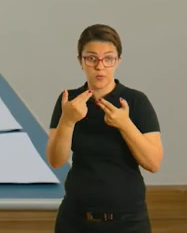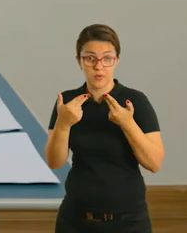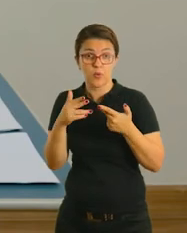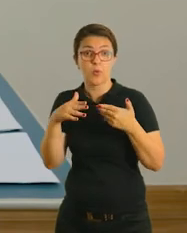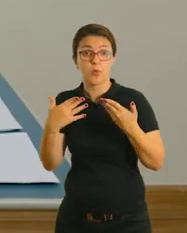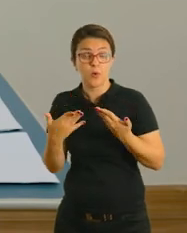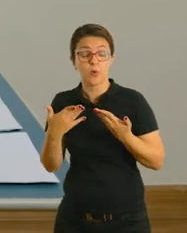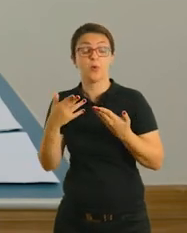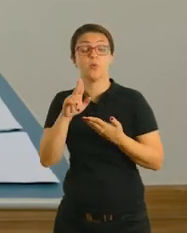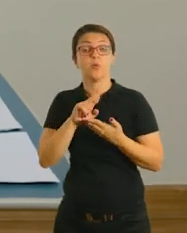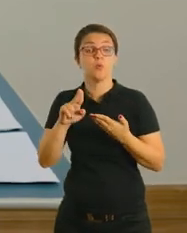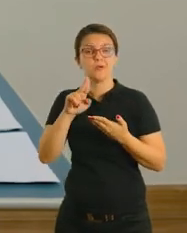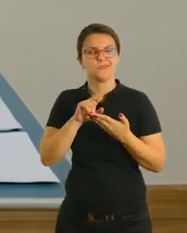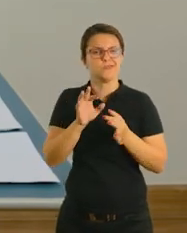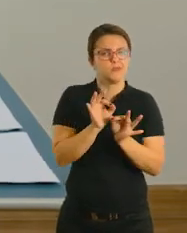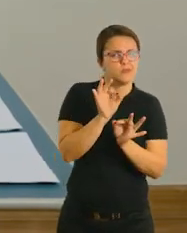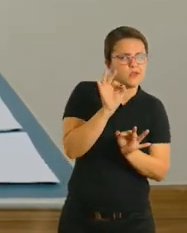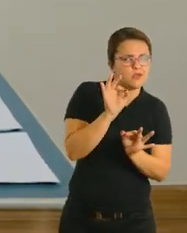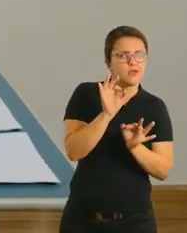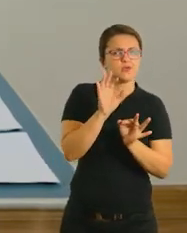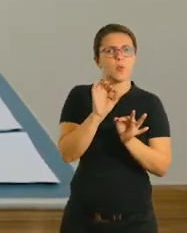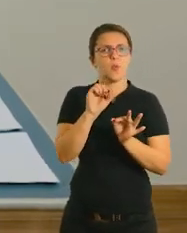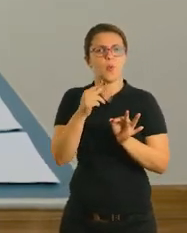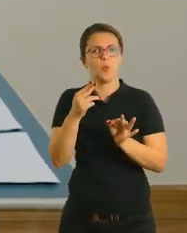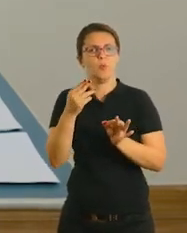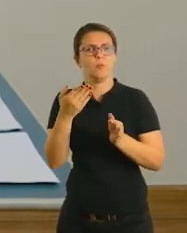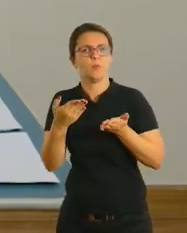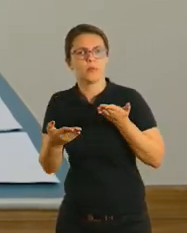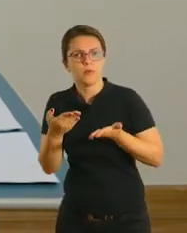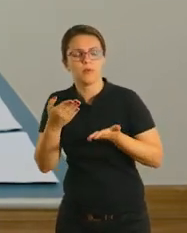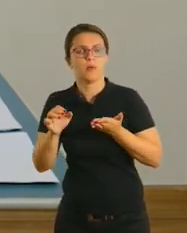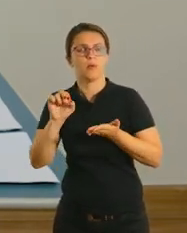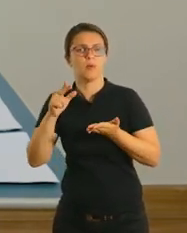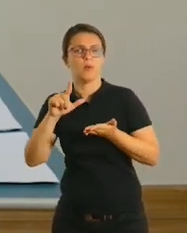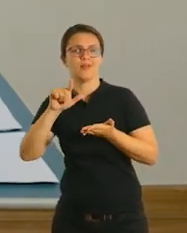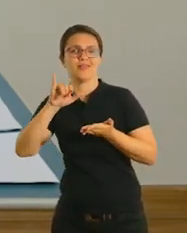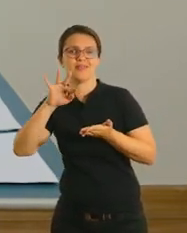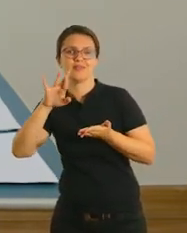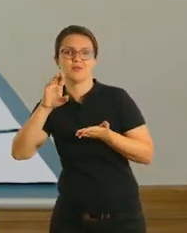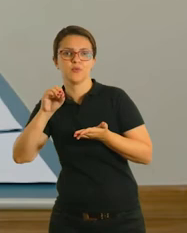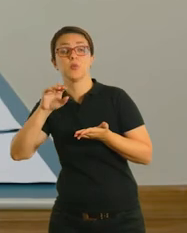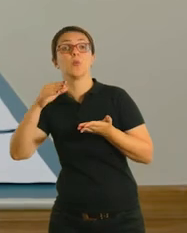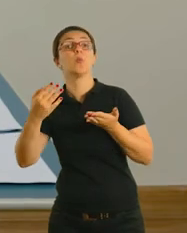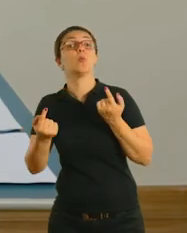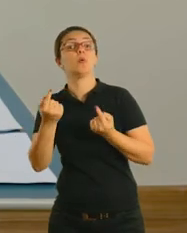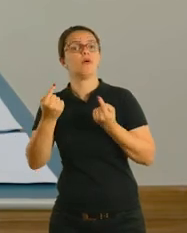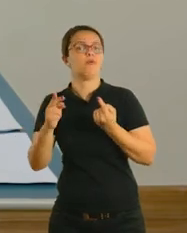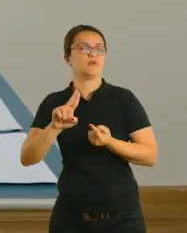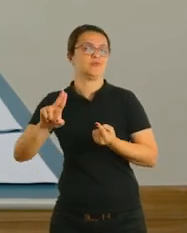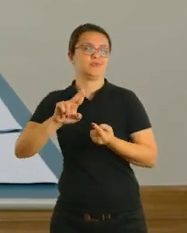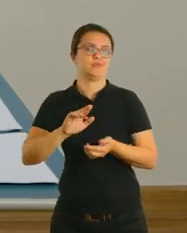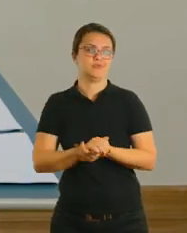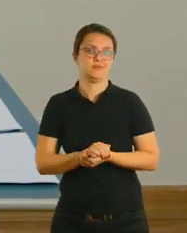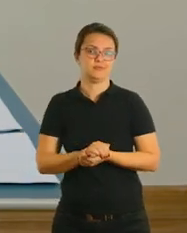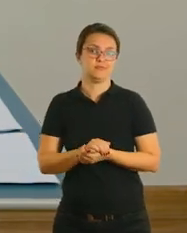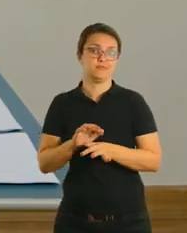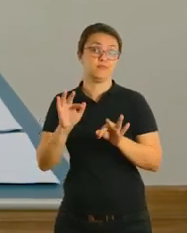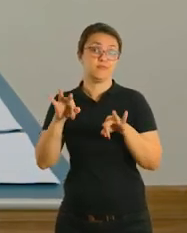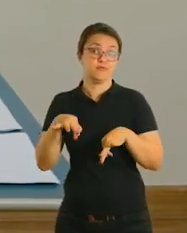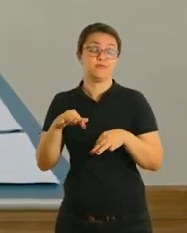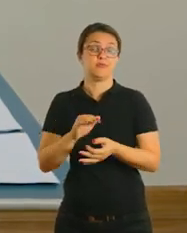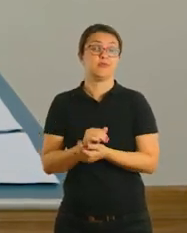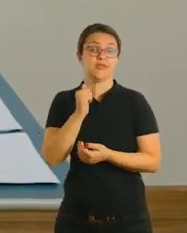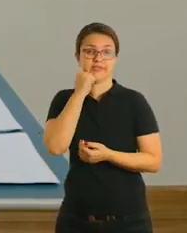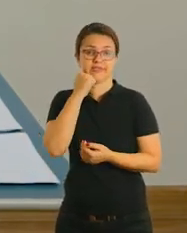frutas. Quais são os tipos de medidas que a gente usa quando vai no supermercado comprar frutas? E, por fim,